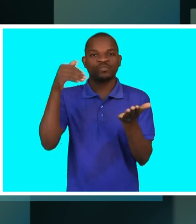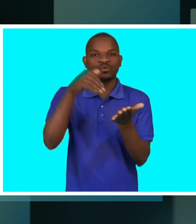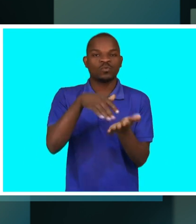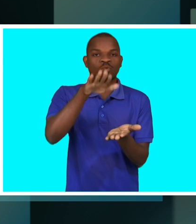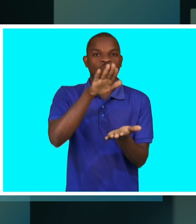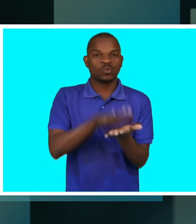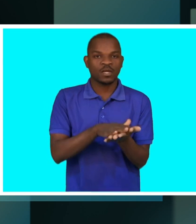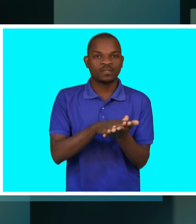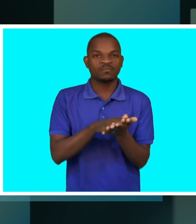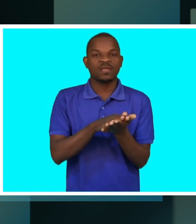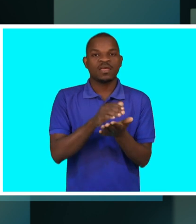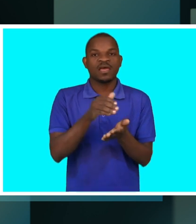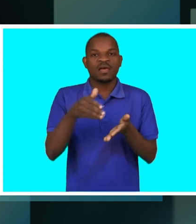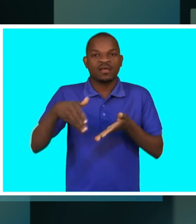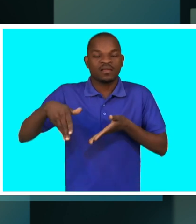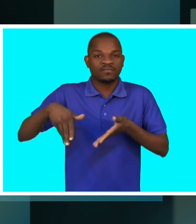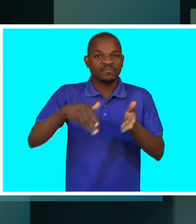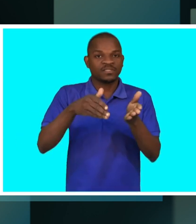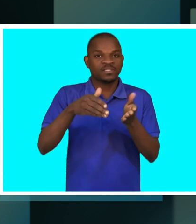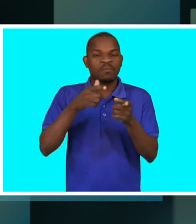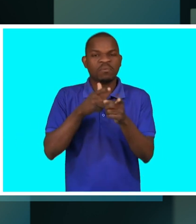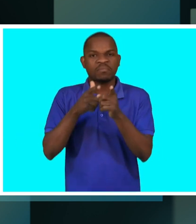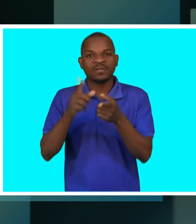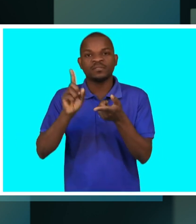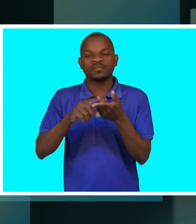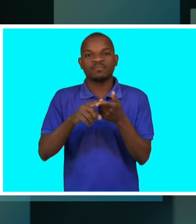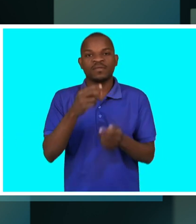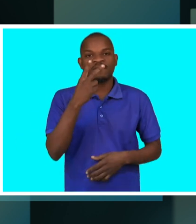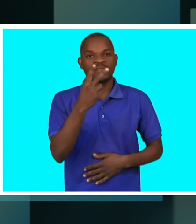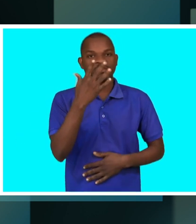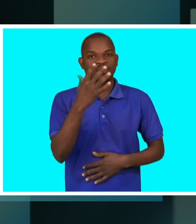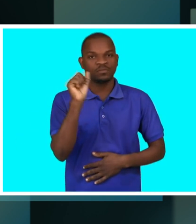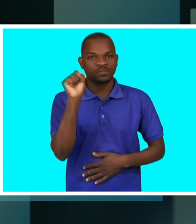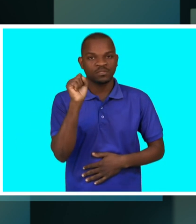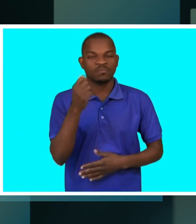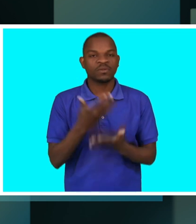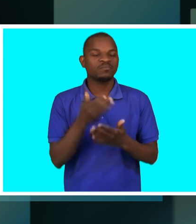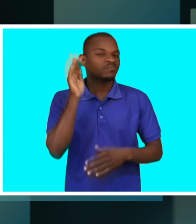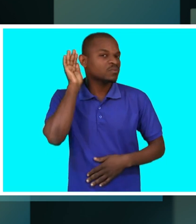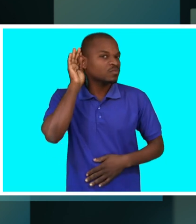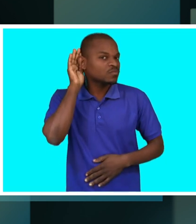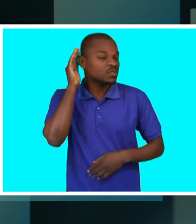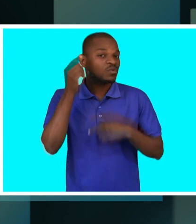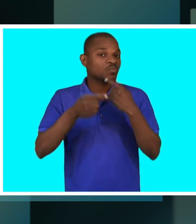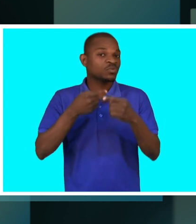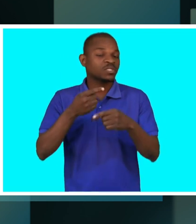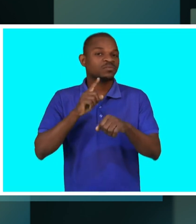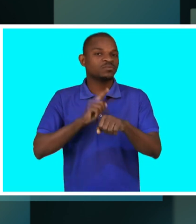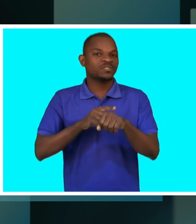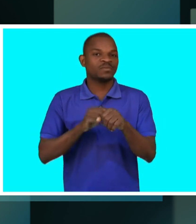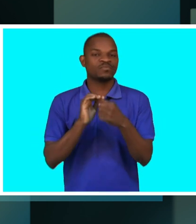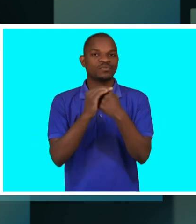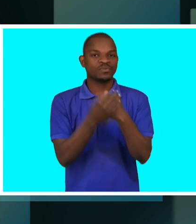veio no entrocamento entre a Avenida Guerra Popular e 25 de Setembro para acompanhar o projeto